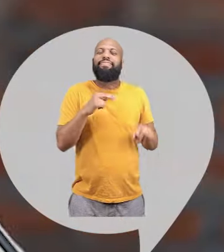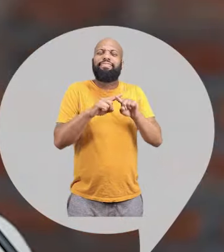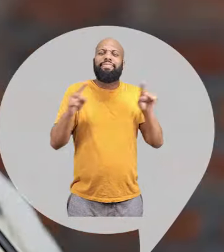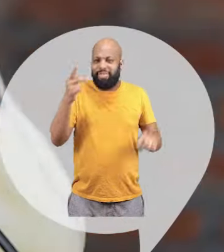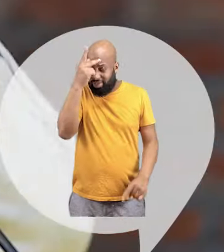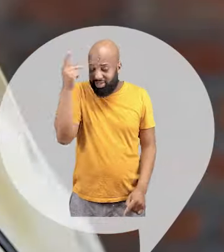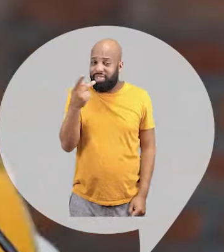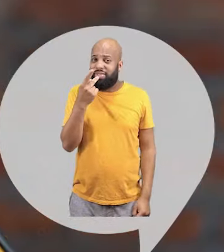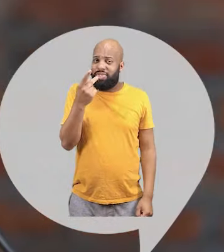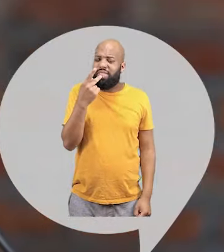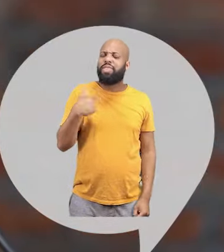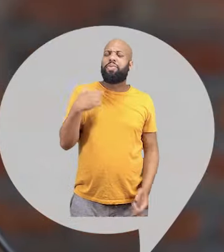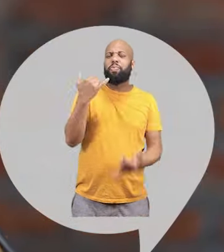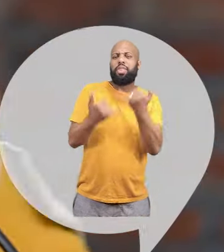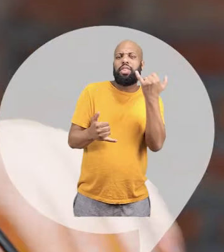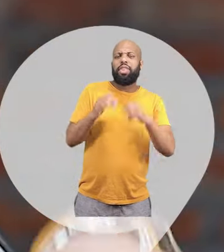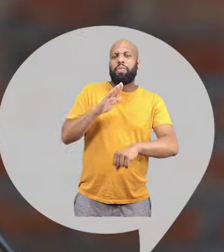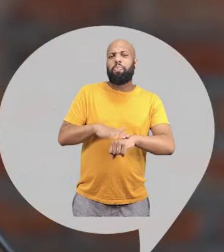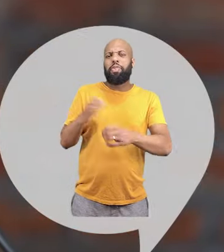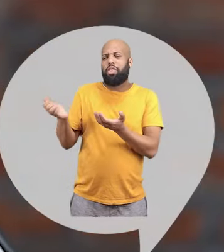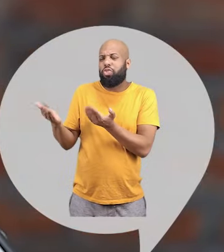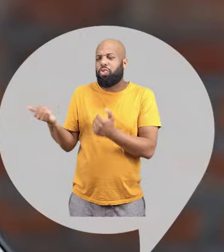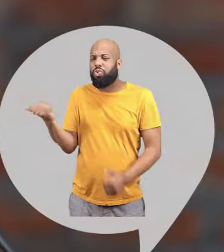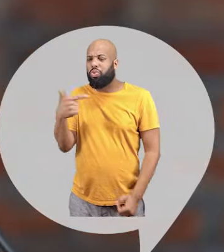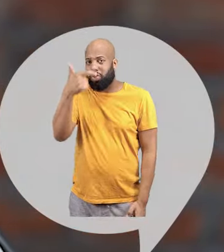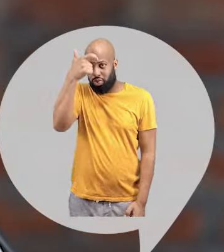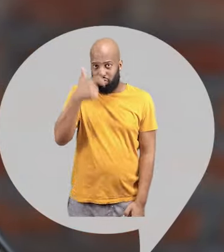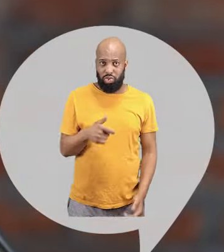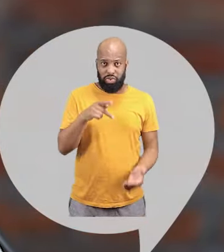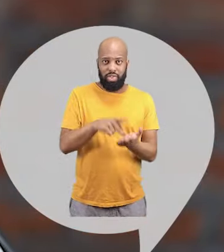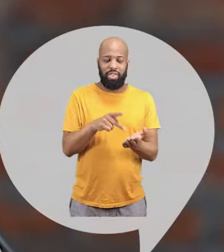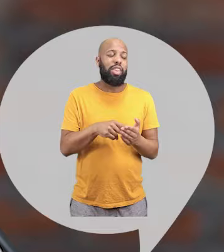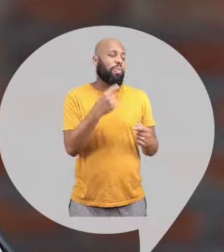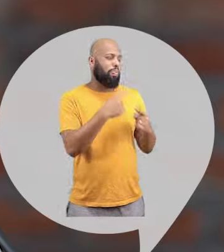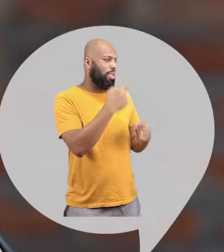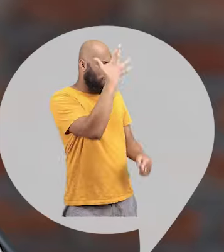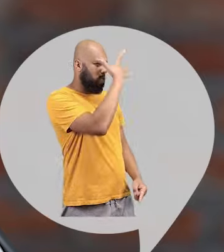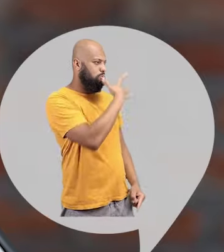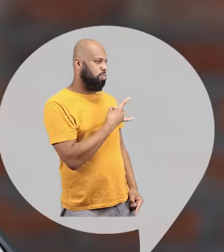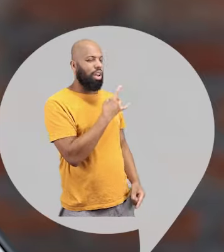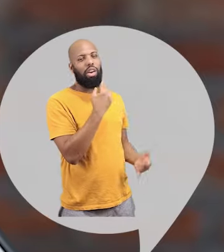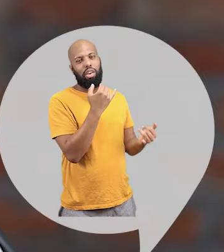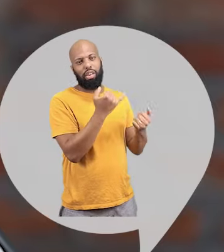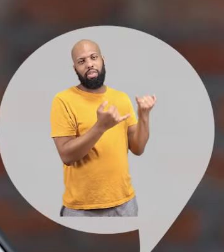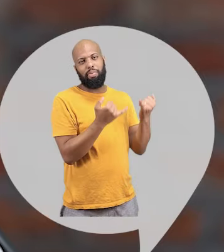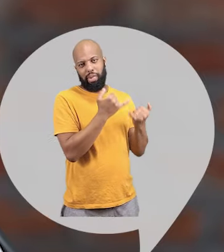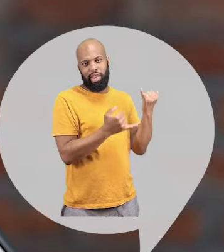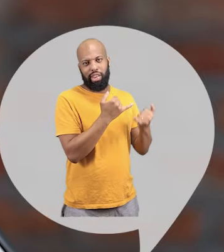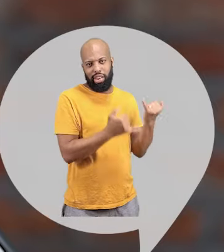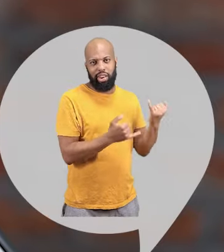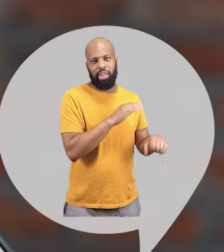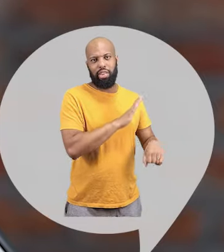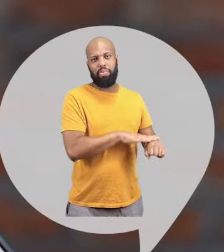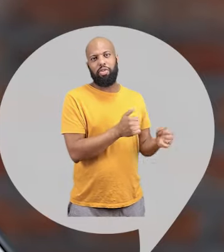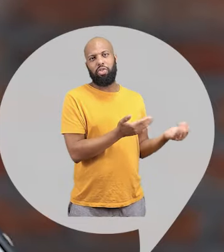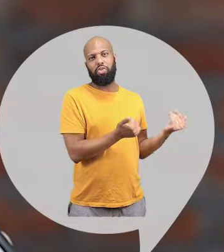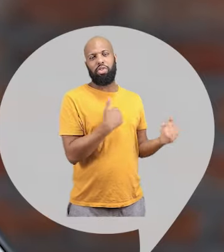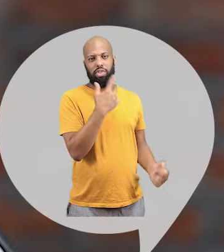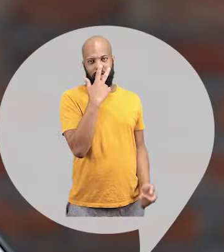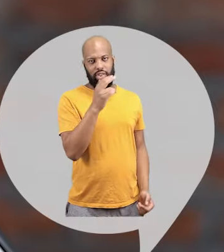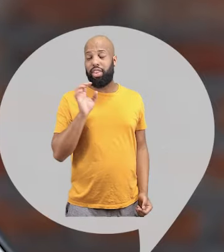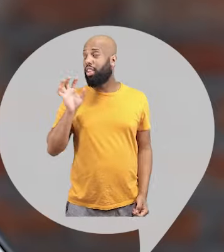as pessoas às vezes falam que eu pareço um pouco eu acho que a gente fala isso que a gente tem o rosto redondo